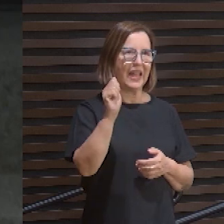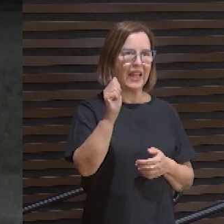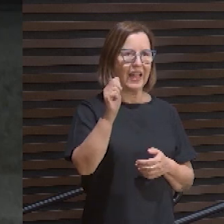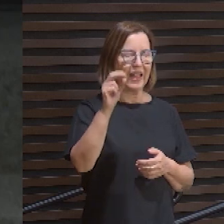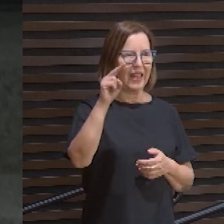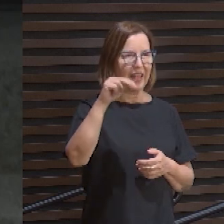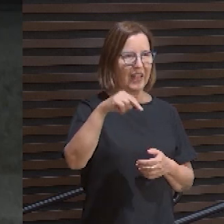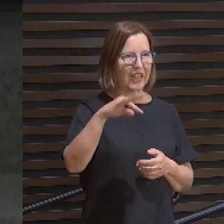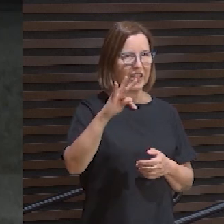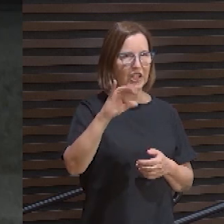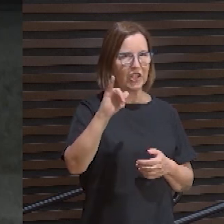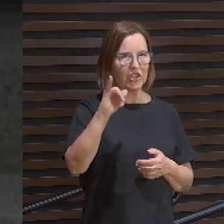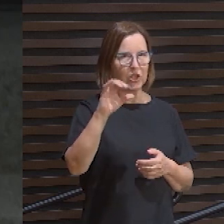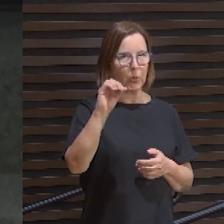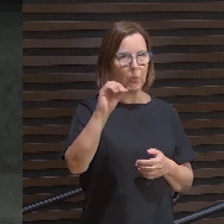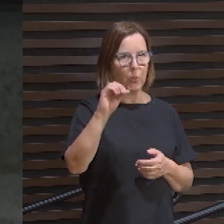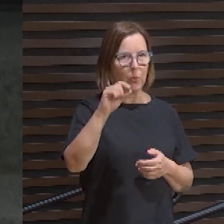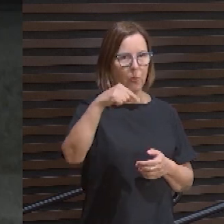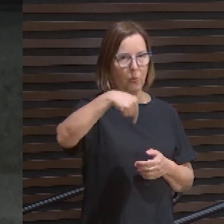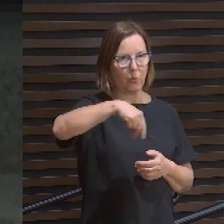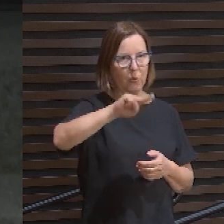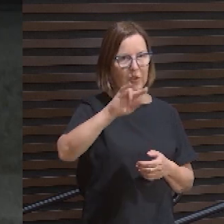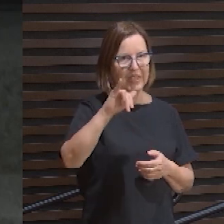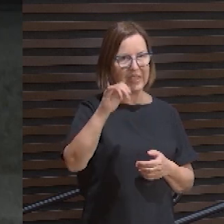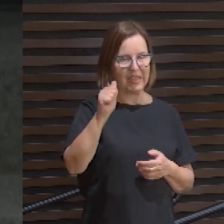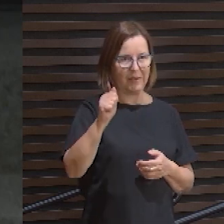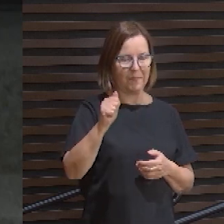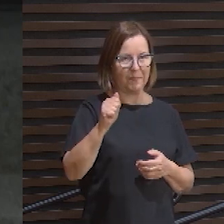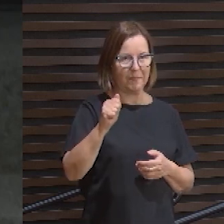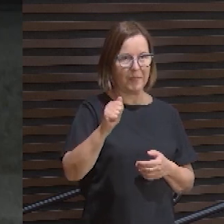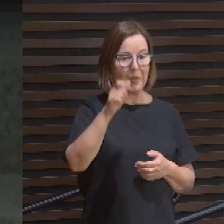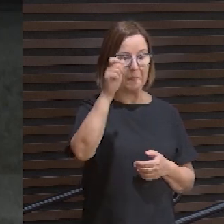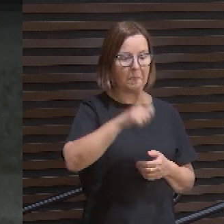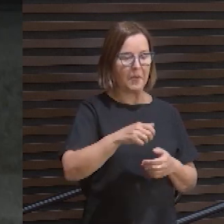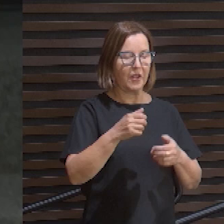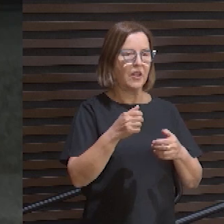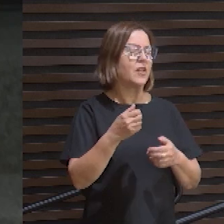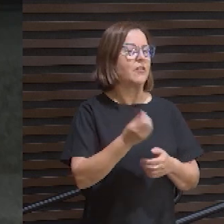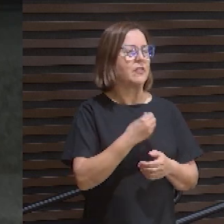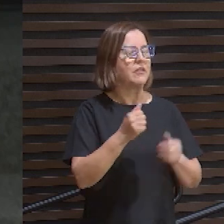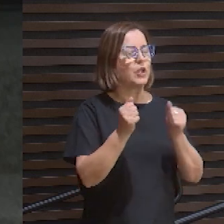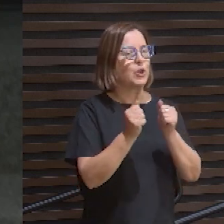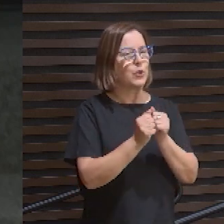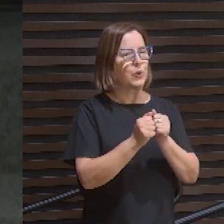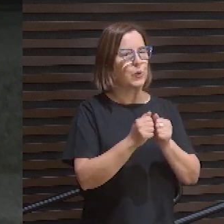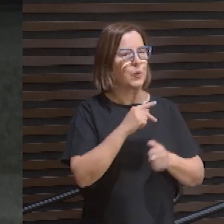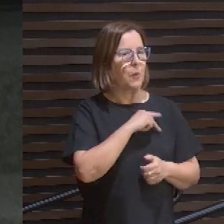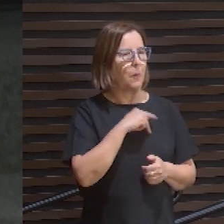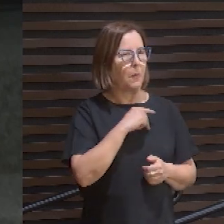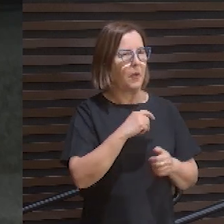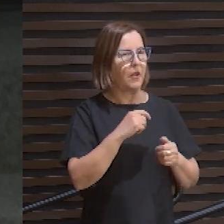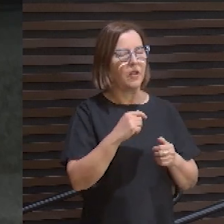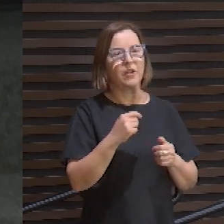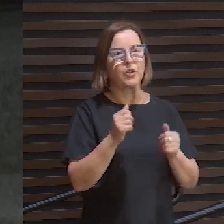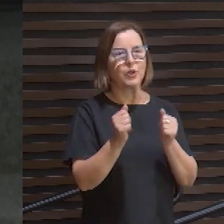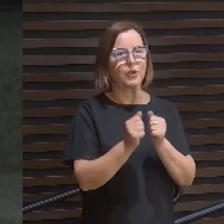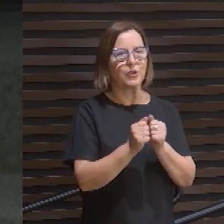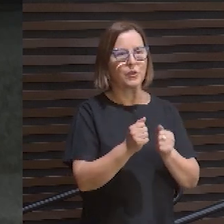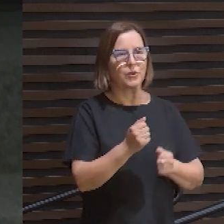voltando para um cara que viveu com Paulo, que viveu com João, que viveu com os apóstolos, porque a idade